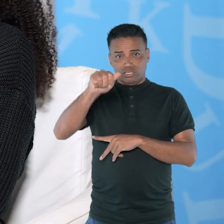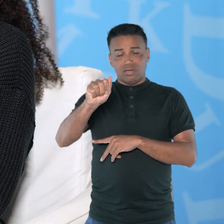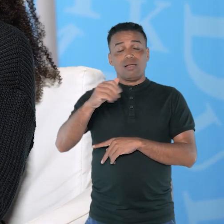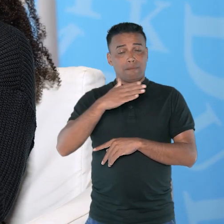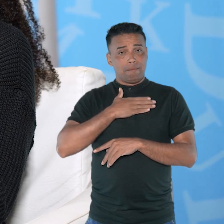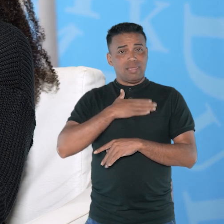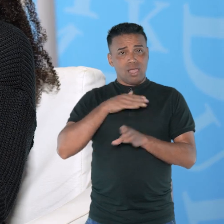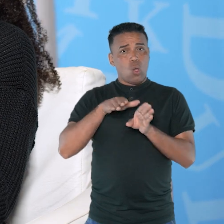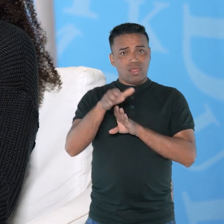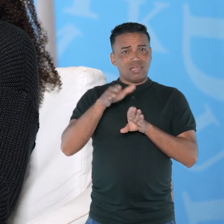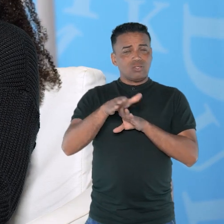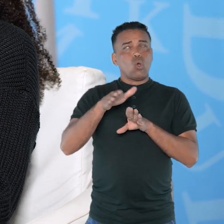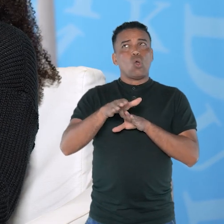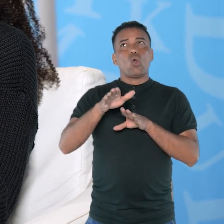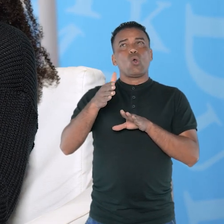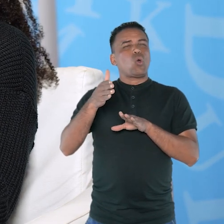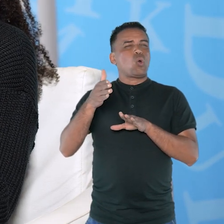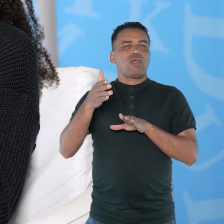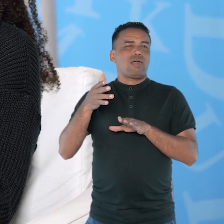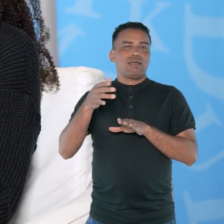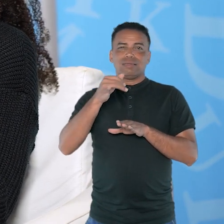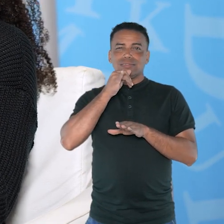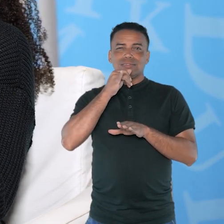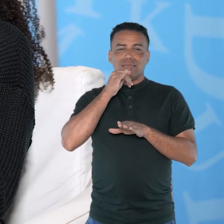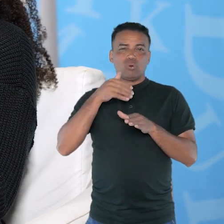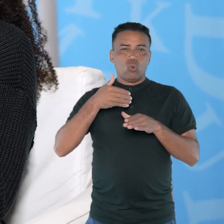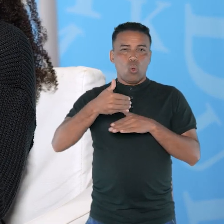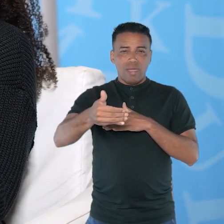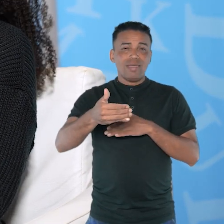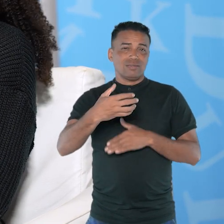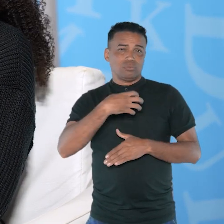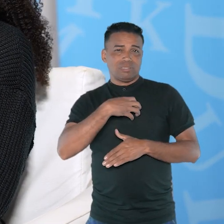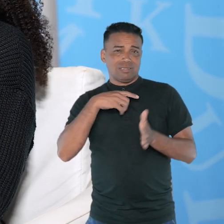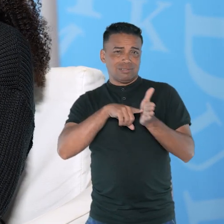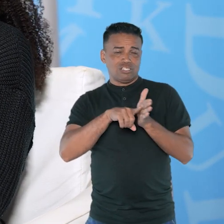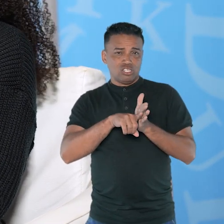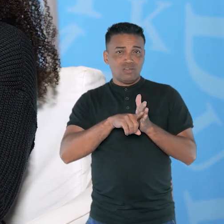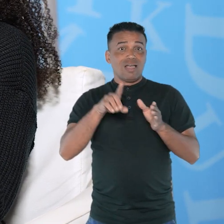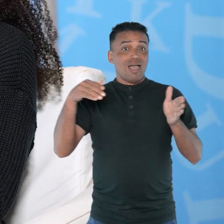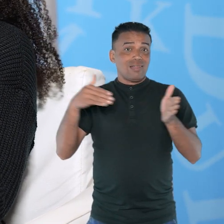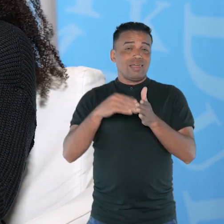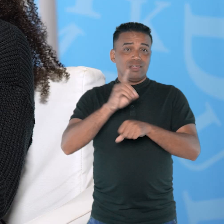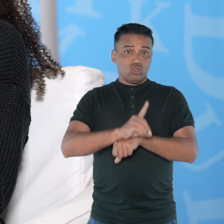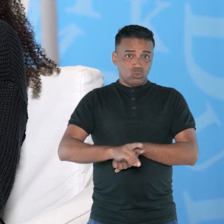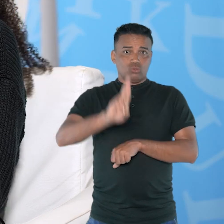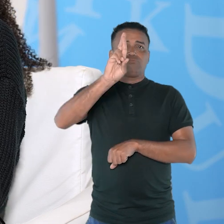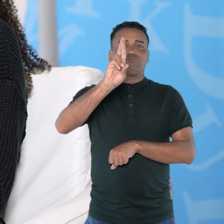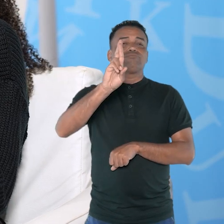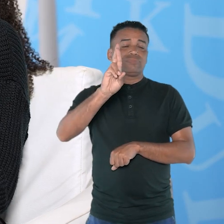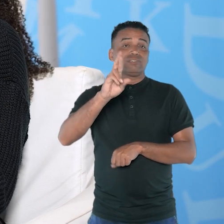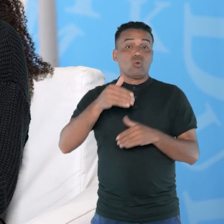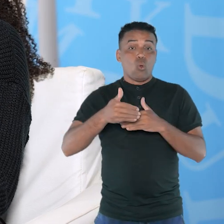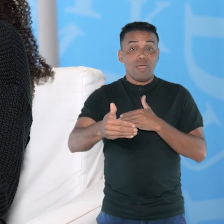minha orientadora desde da iniciação científica até o doutorado. E eu fiz essa pesquisa com ela, nessa época, como na